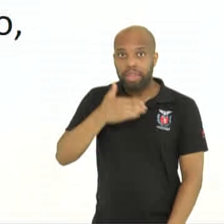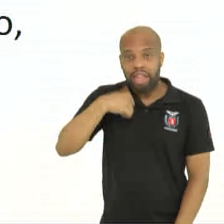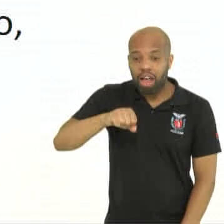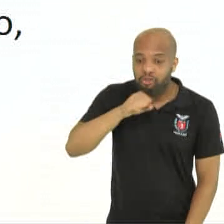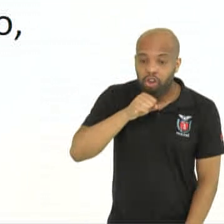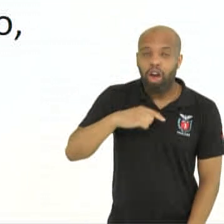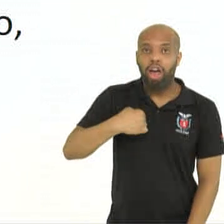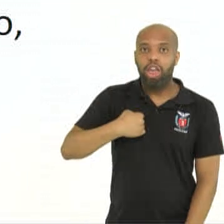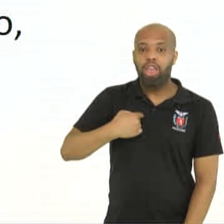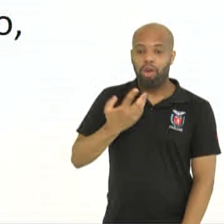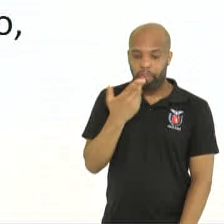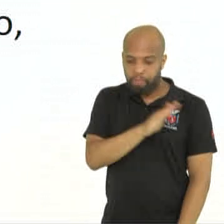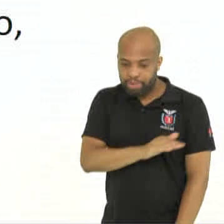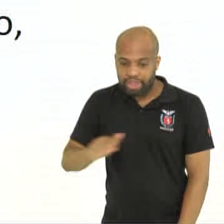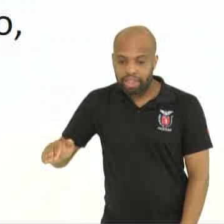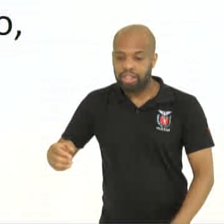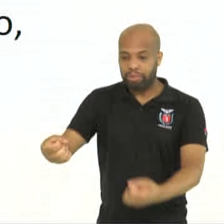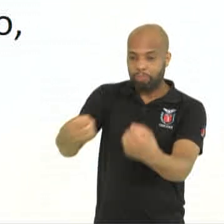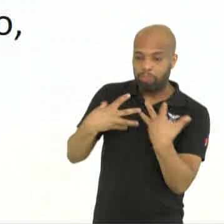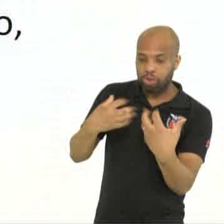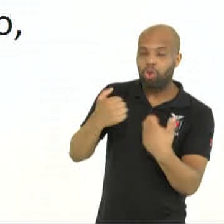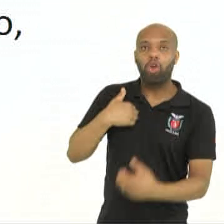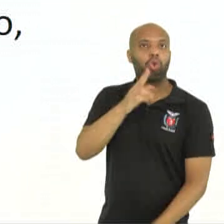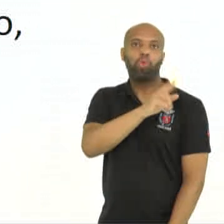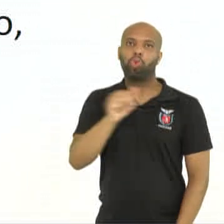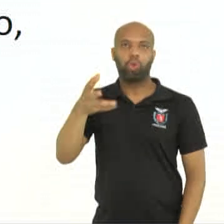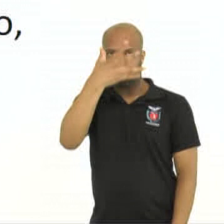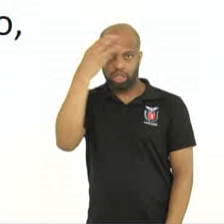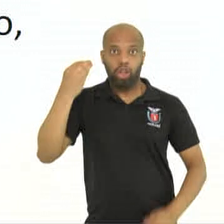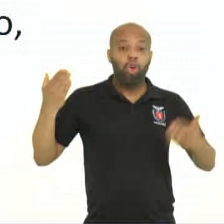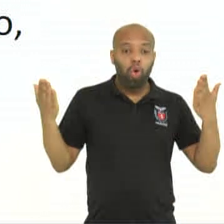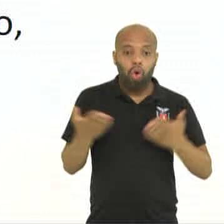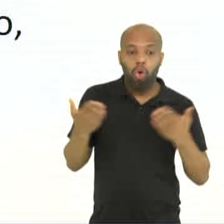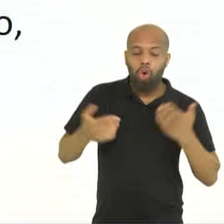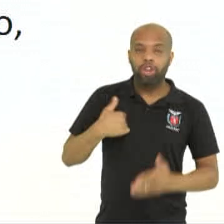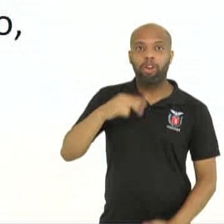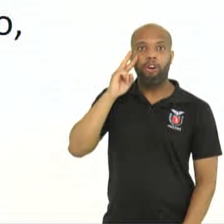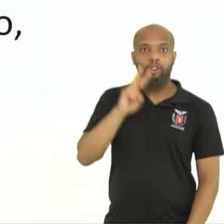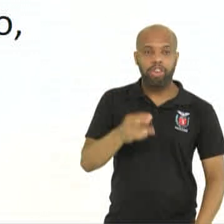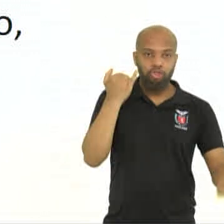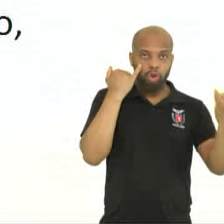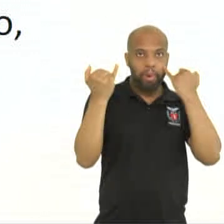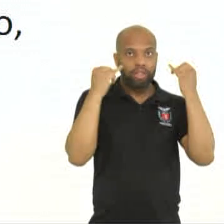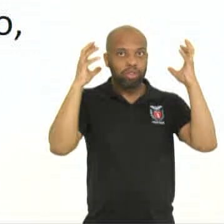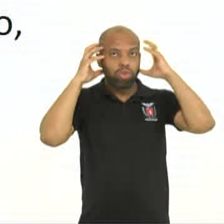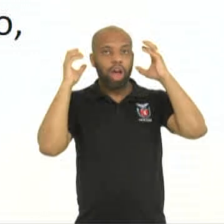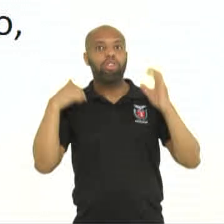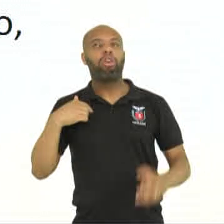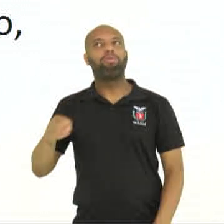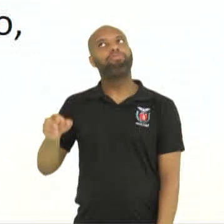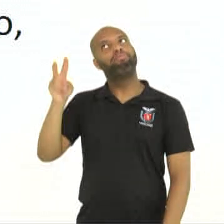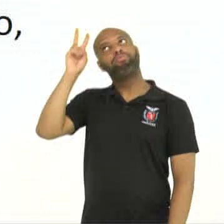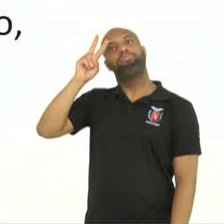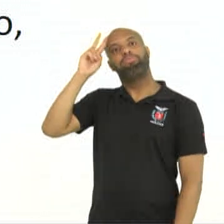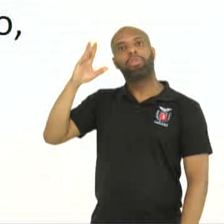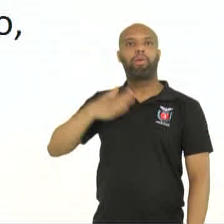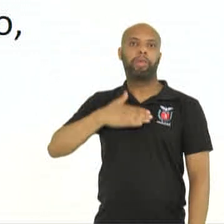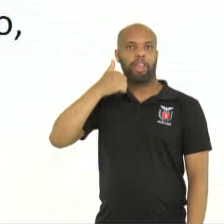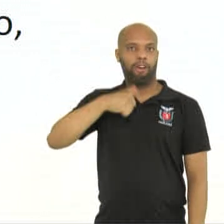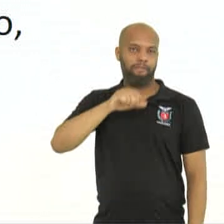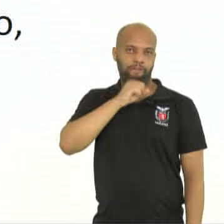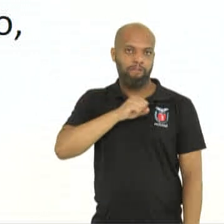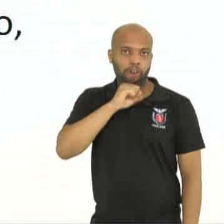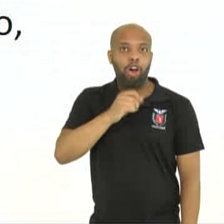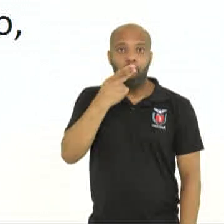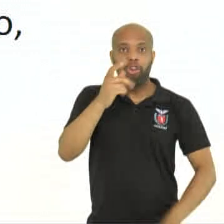uma coisa que nunca mais me esqueci. E hoje, ouvindo uma notícia no rádio, lembrei-me dela. Ela dizia